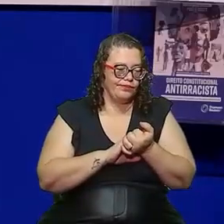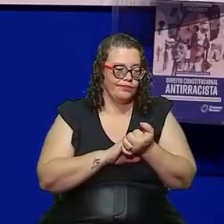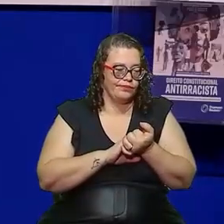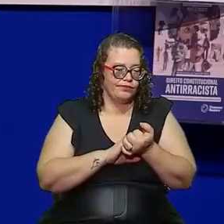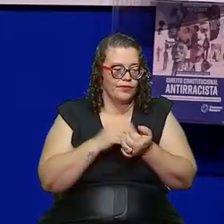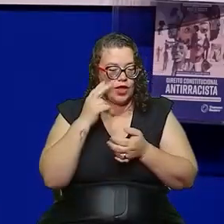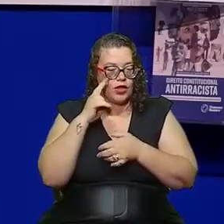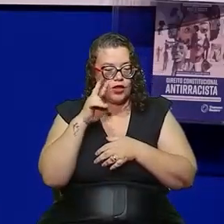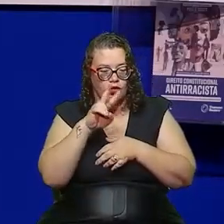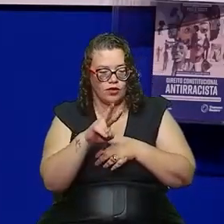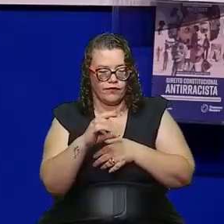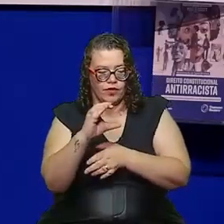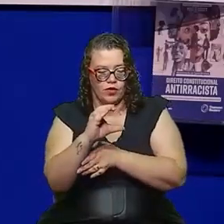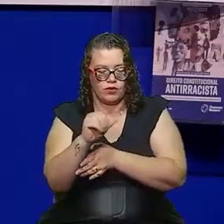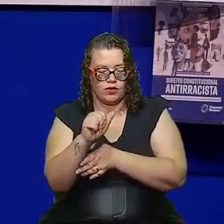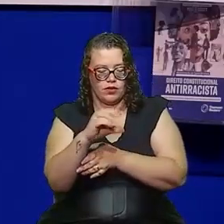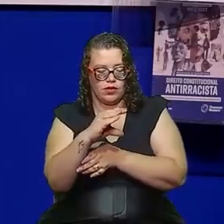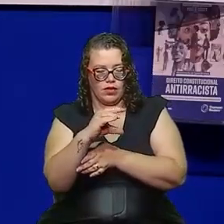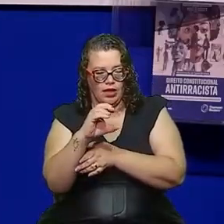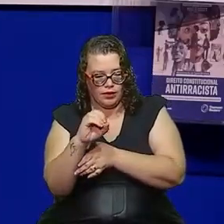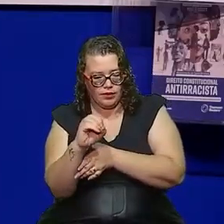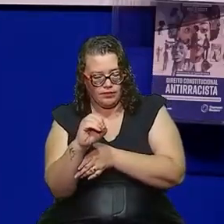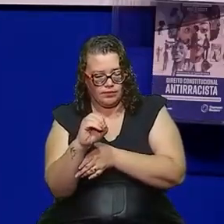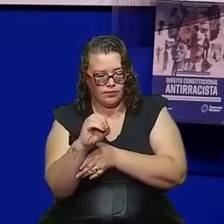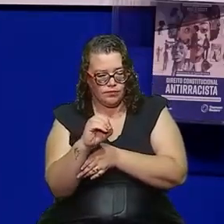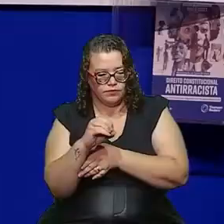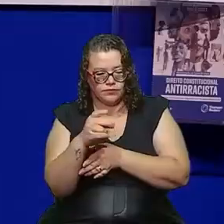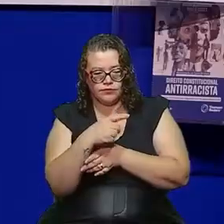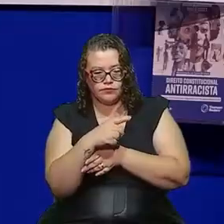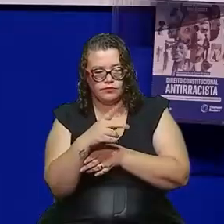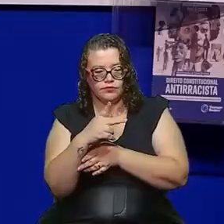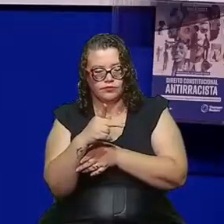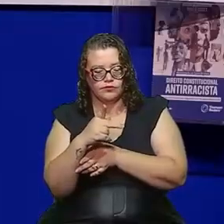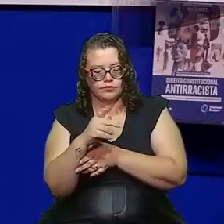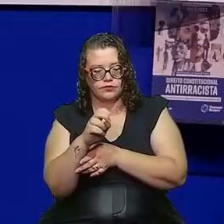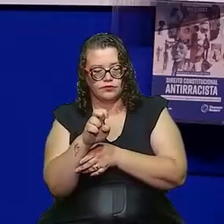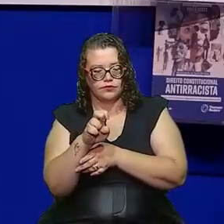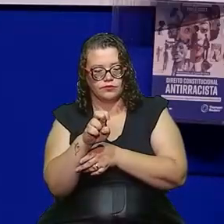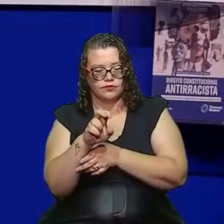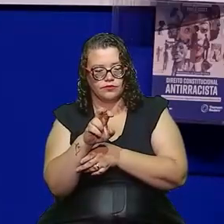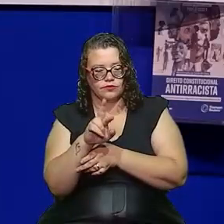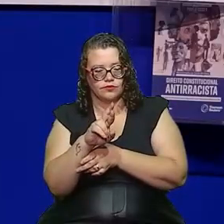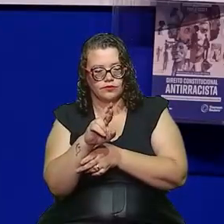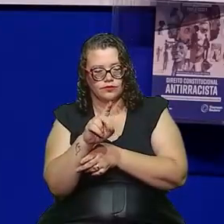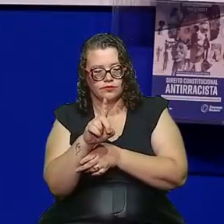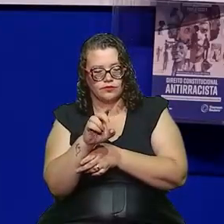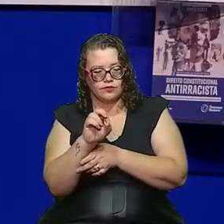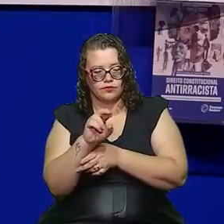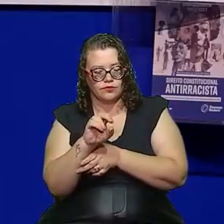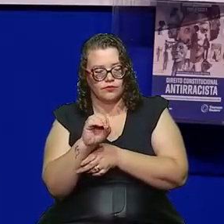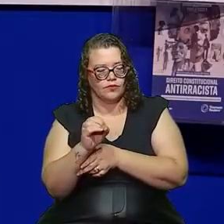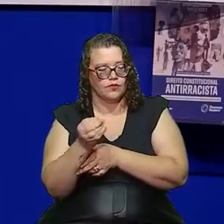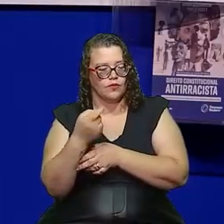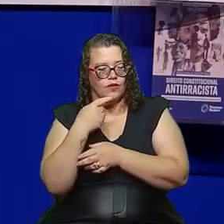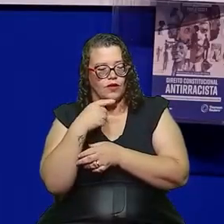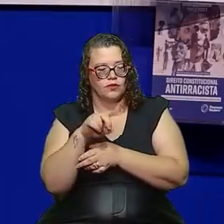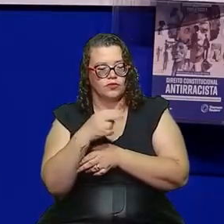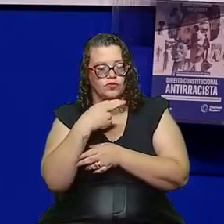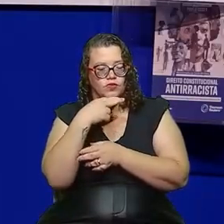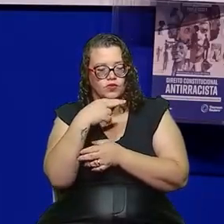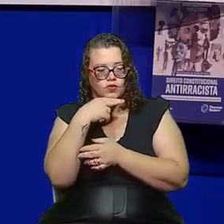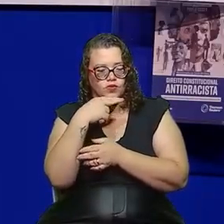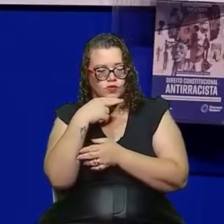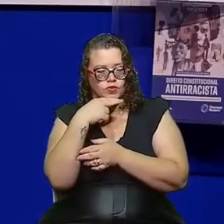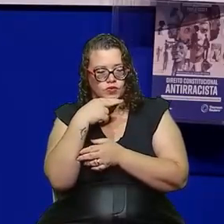estou vendo ali o Caco, e cadê o Pedrinho? Não está aqui, o Pedro Augusto Drummond, eles são os